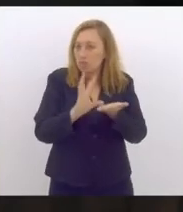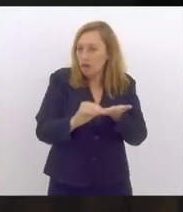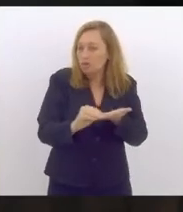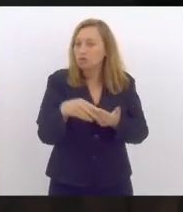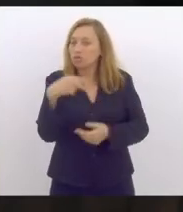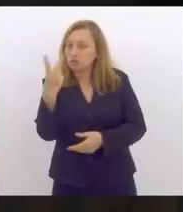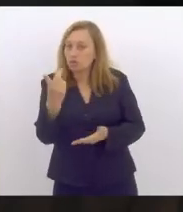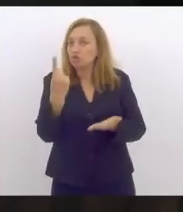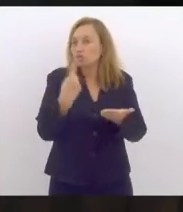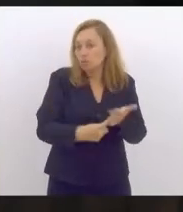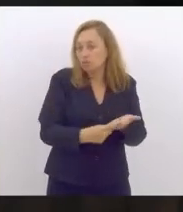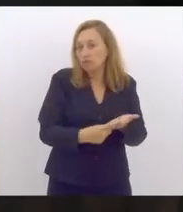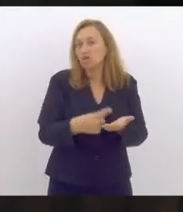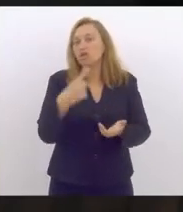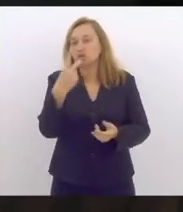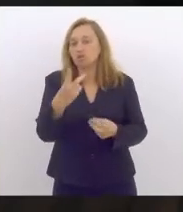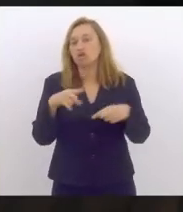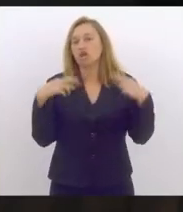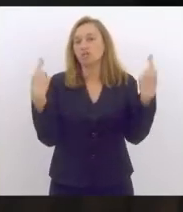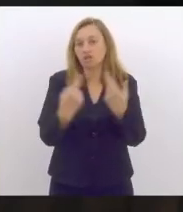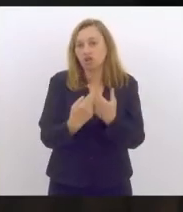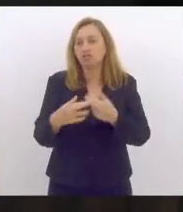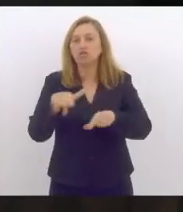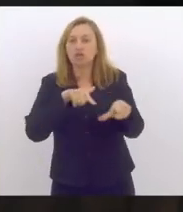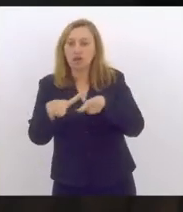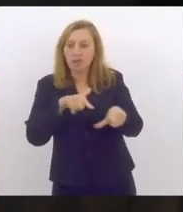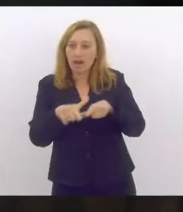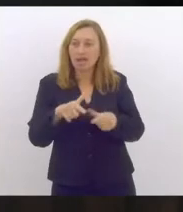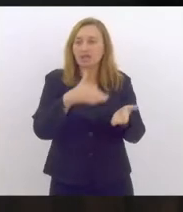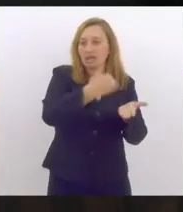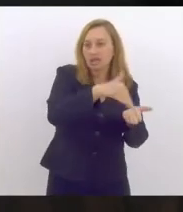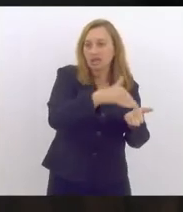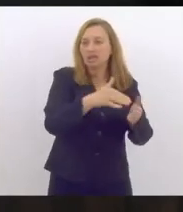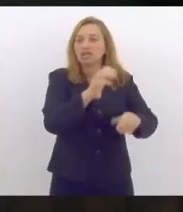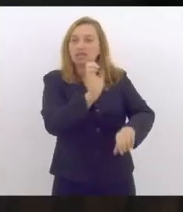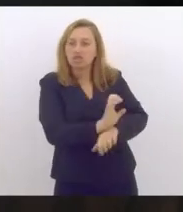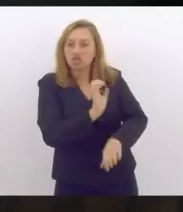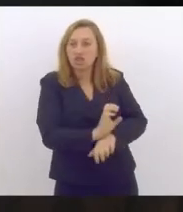2 compromissos, 2 reuniões de trabalho, Secretaria de Estado, Assembleia,